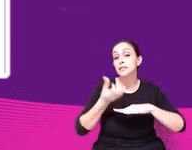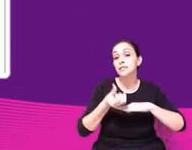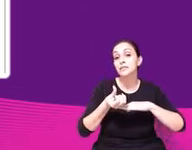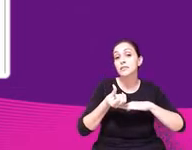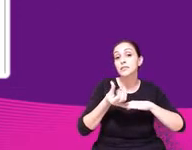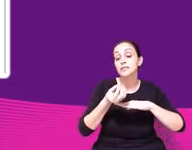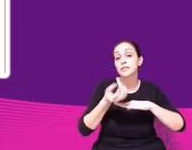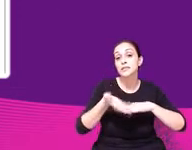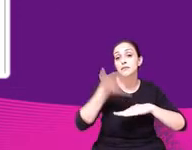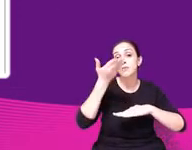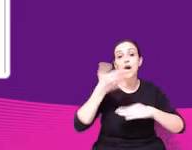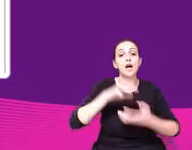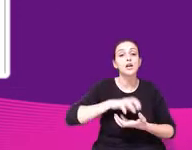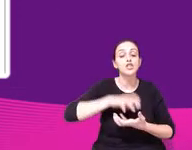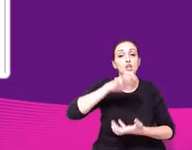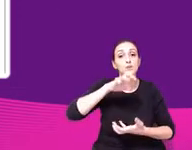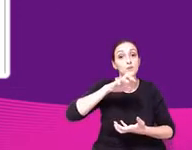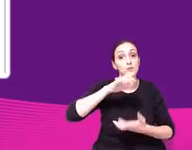que os idosos tinham